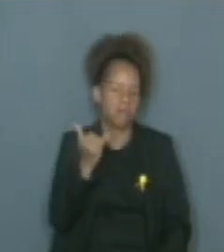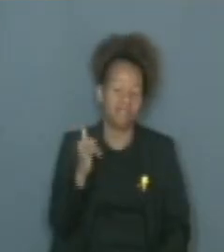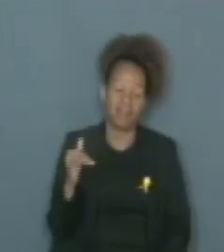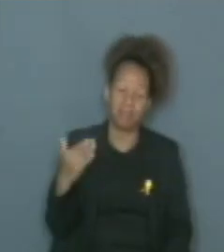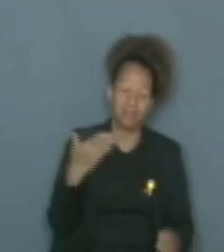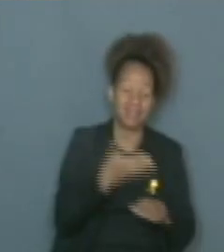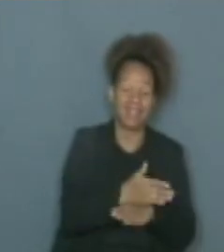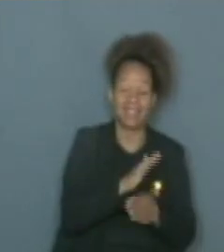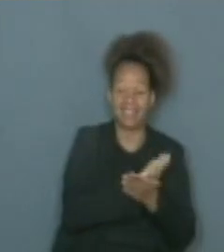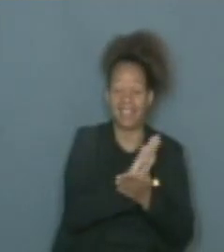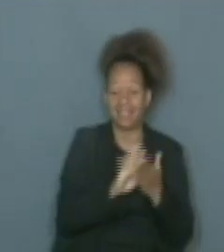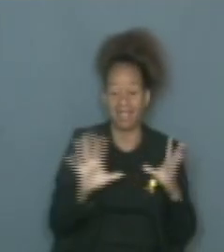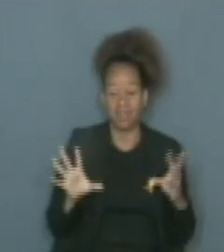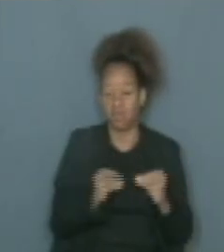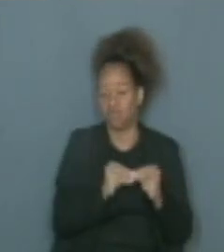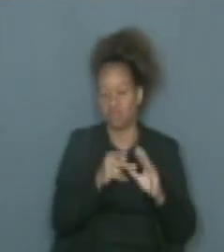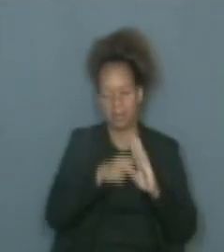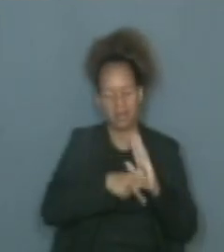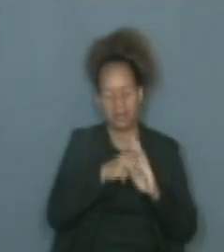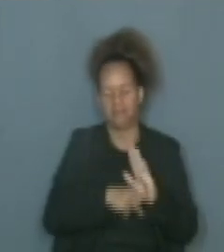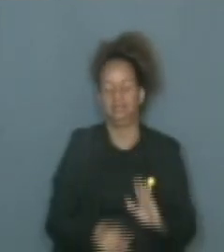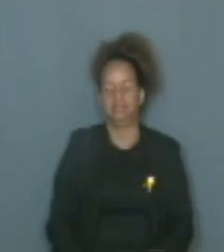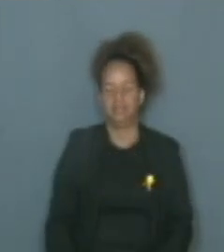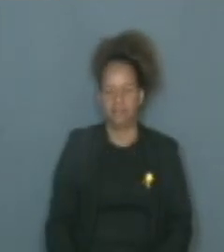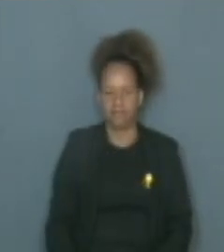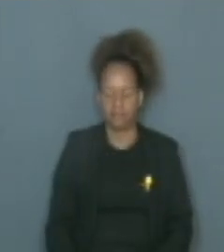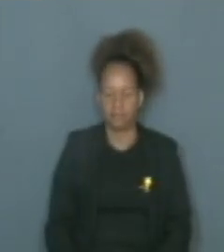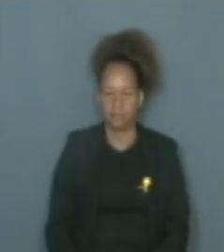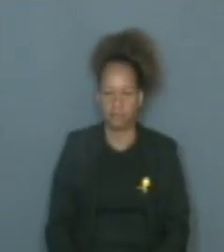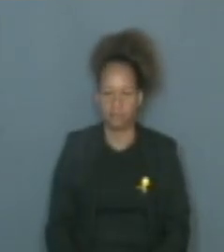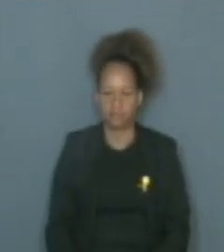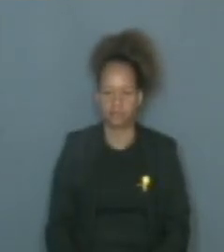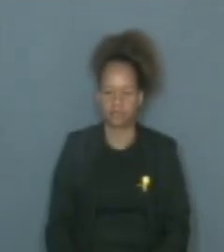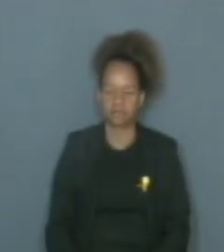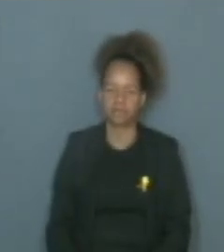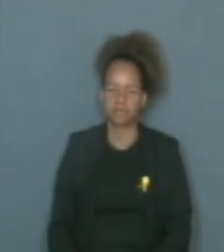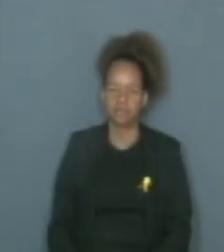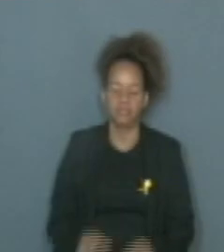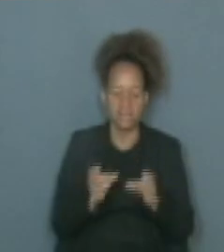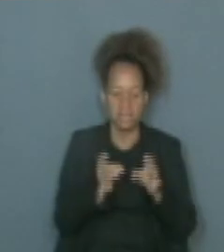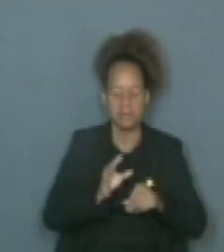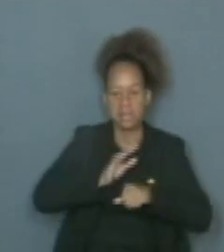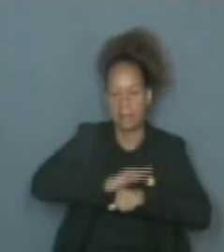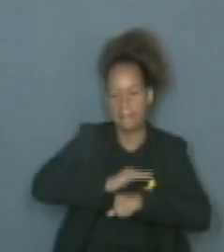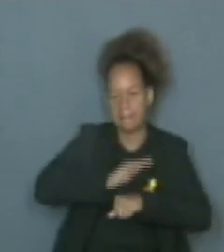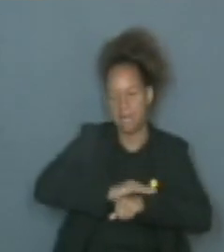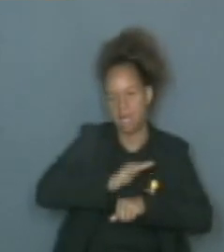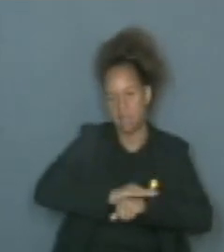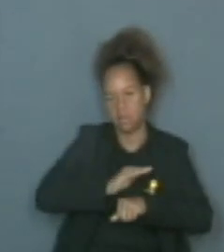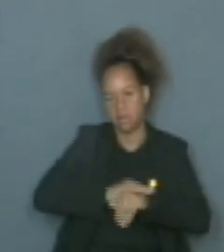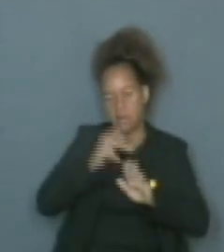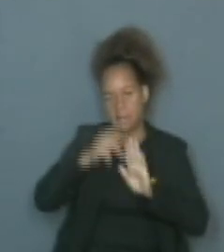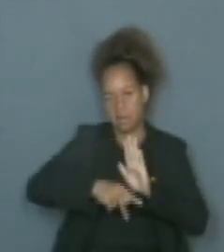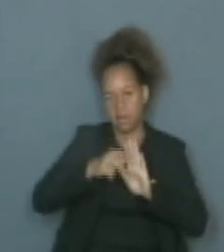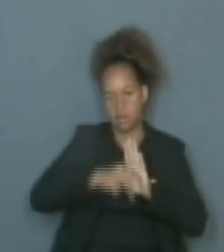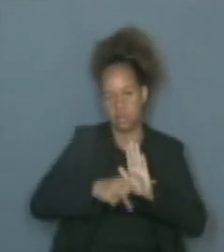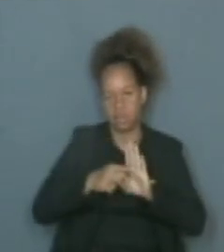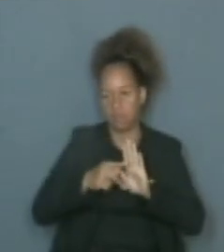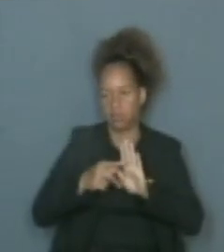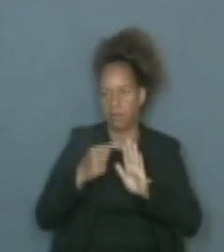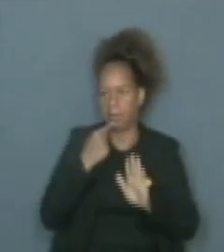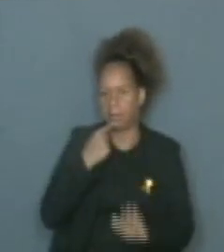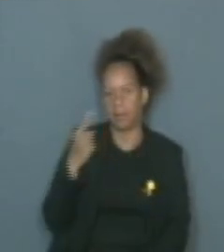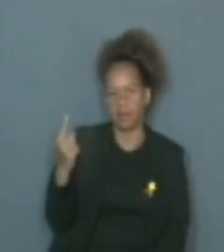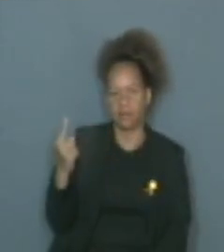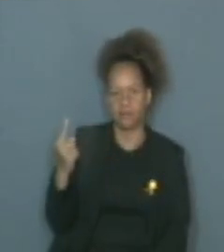emendar projeto nenhum. É assim. Então se pede dispensa de prazo de um projeto que chegou um dia